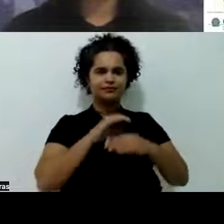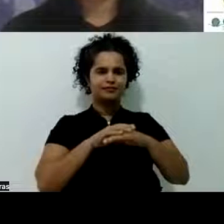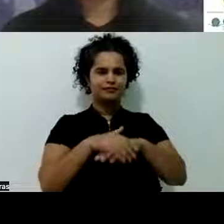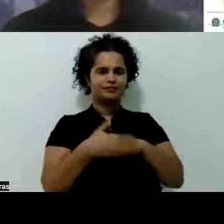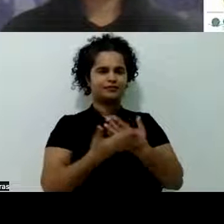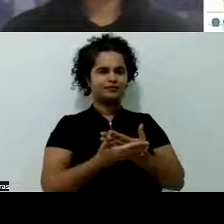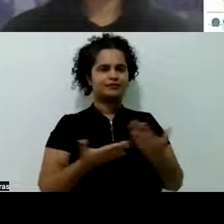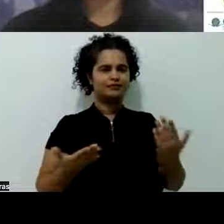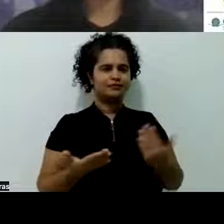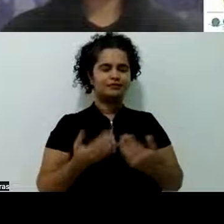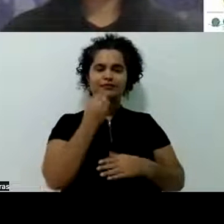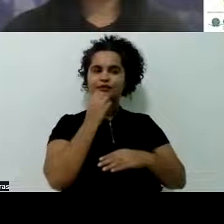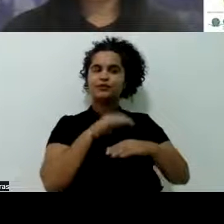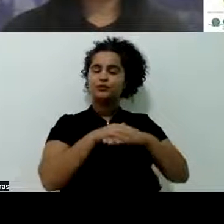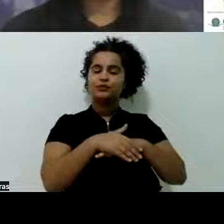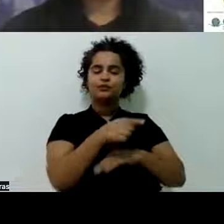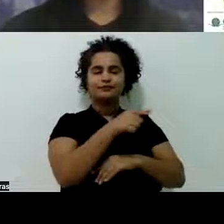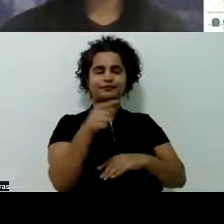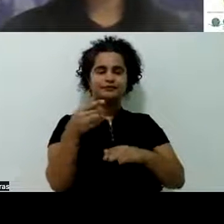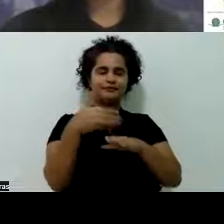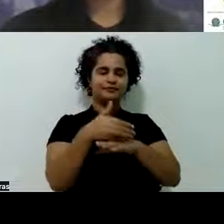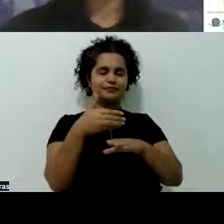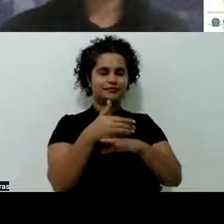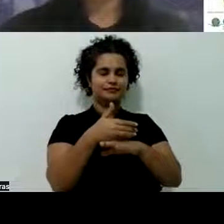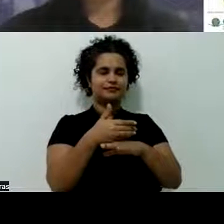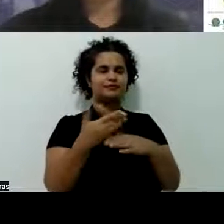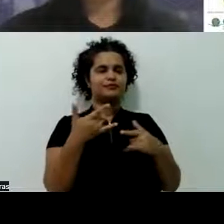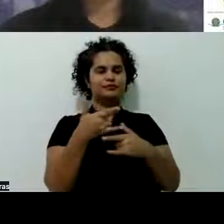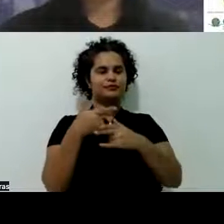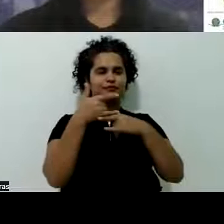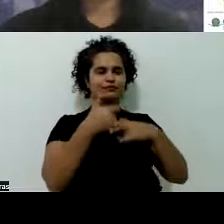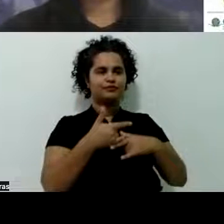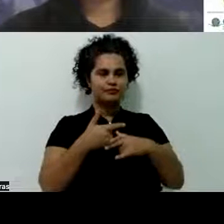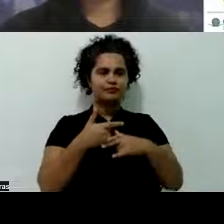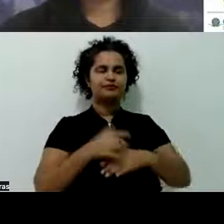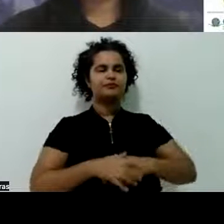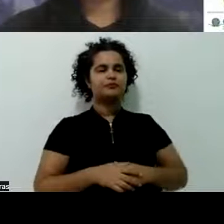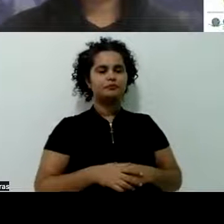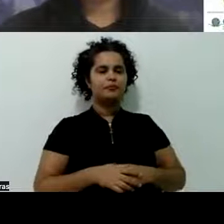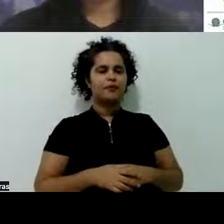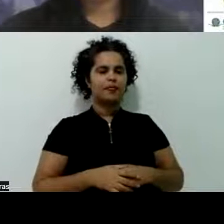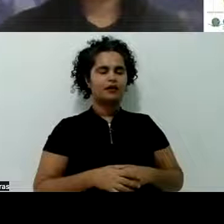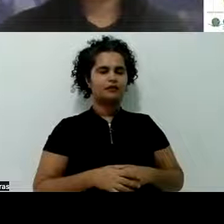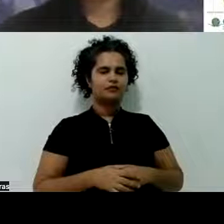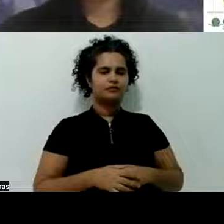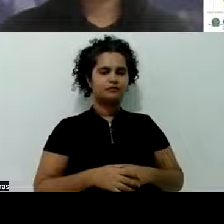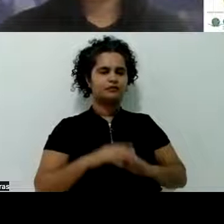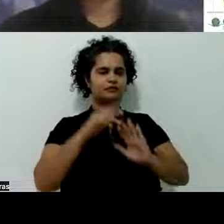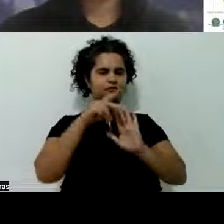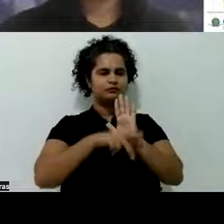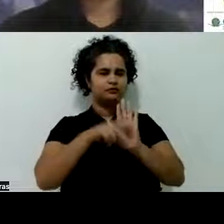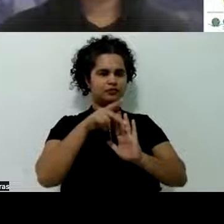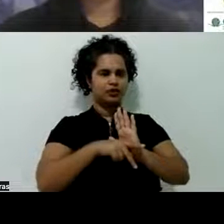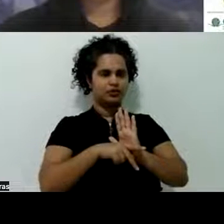Boa noite aos participantes desta live 2 do projeto Acesso